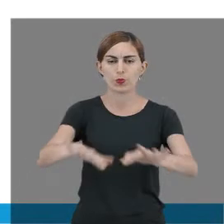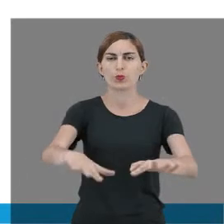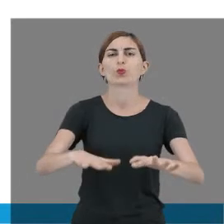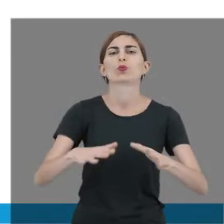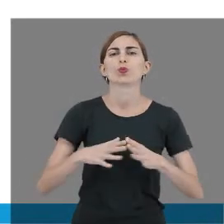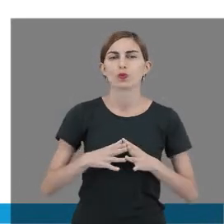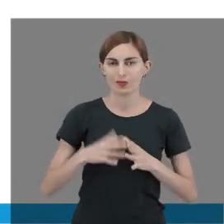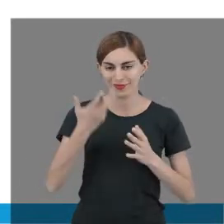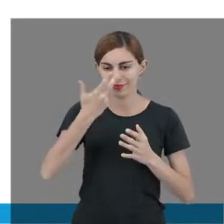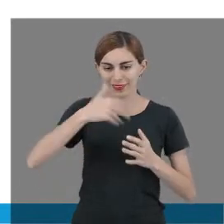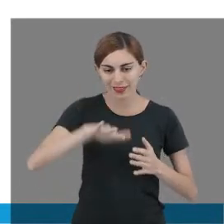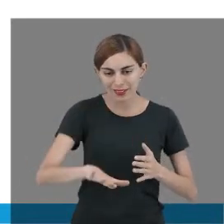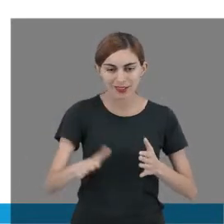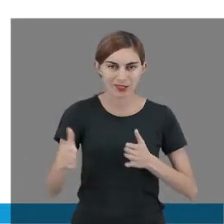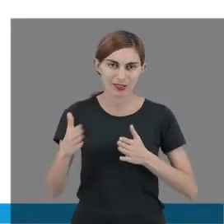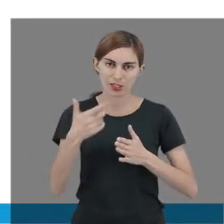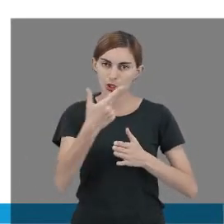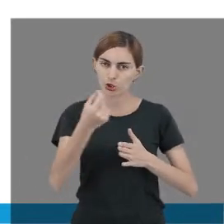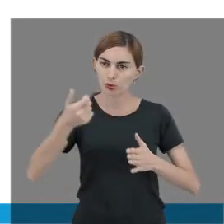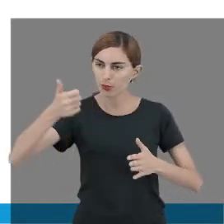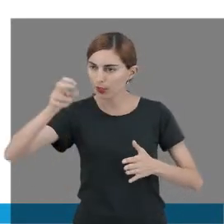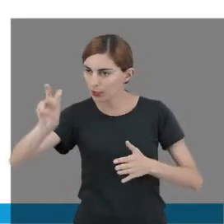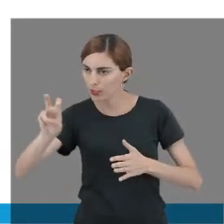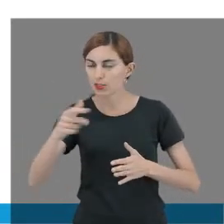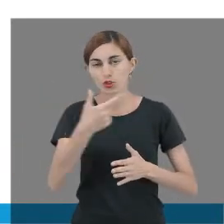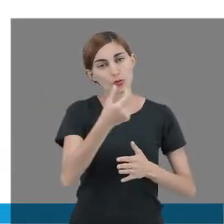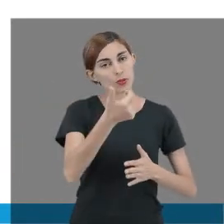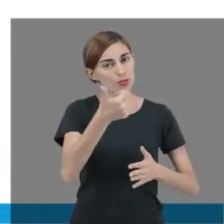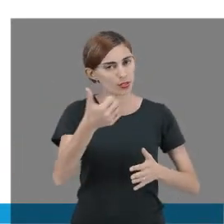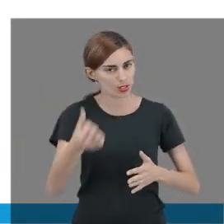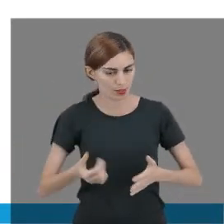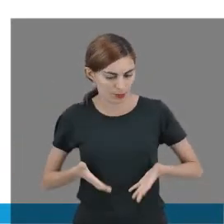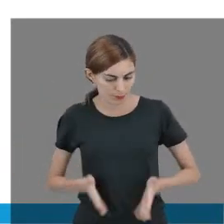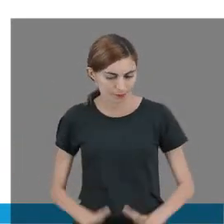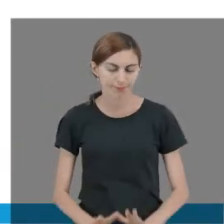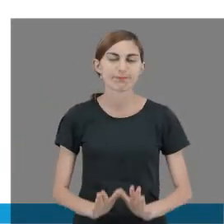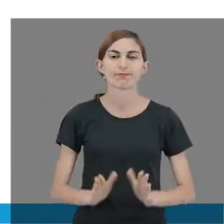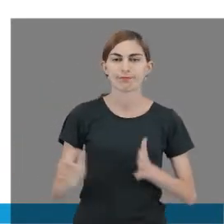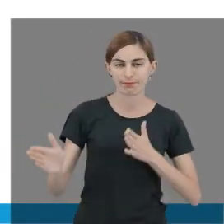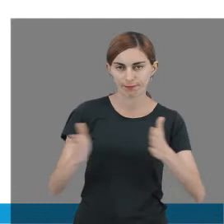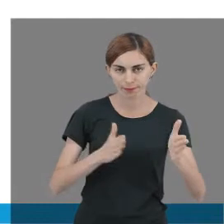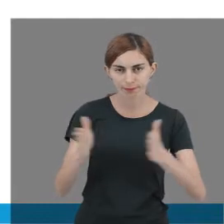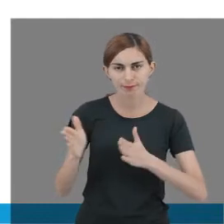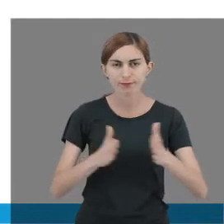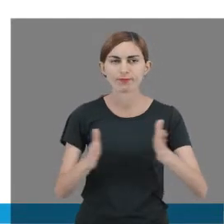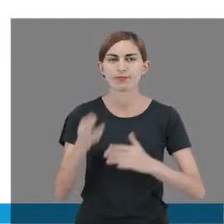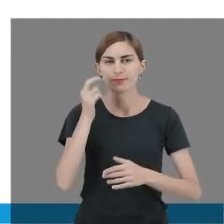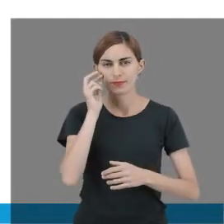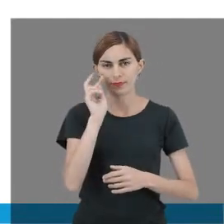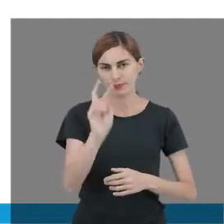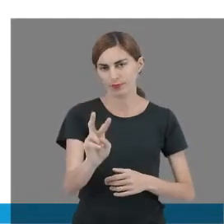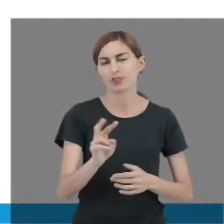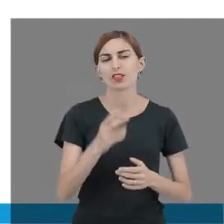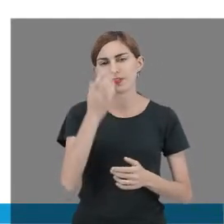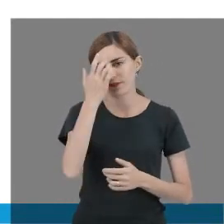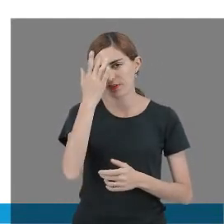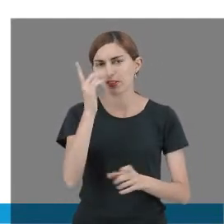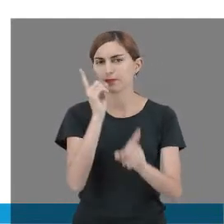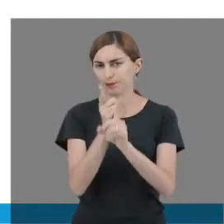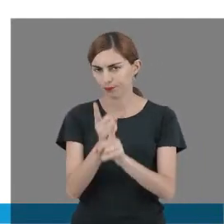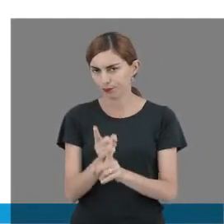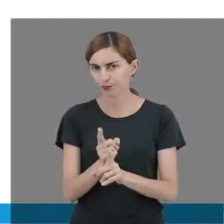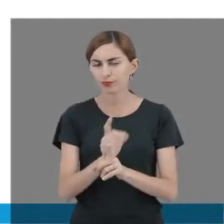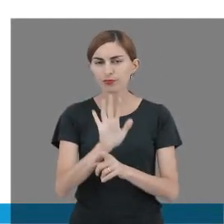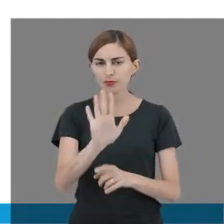nas crianças nascidas no ano de 2015 e 2016. Né? Eu considero que o que a gente vê é a ponta do iceberg, o que é fácil de diagnosticar,